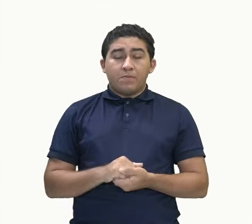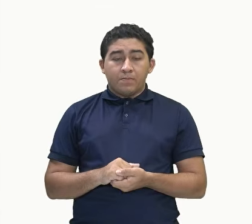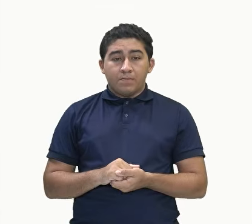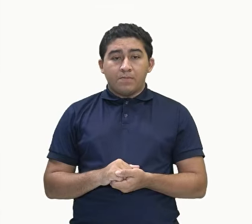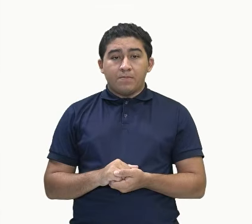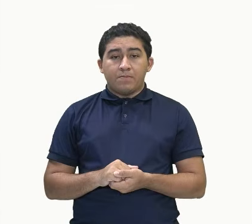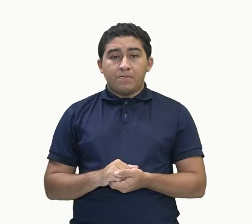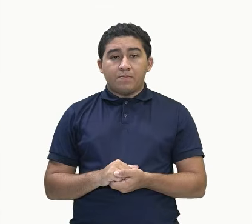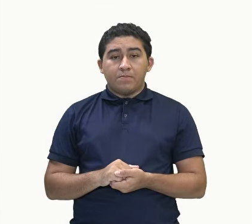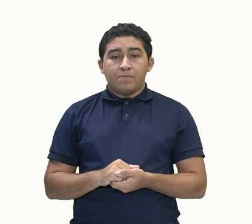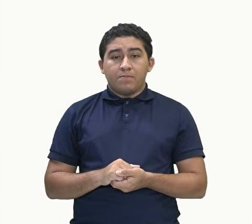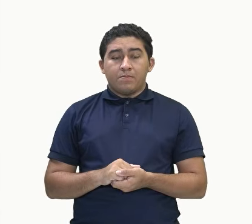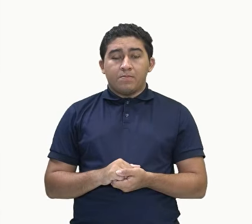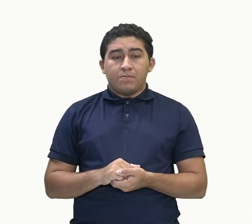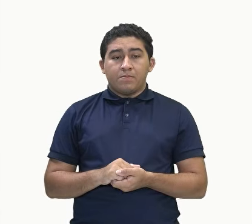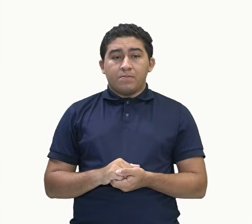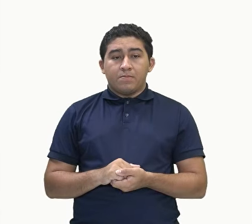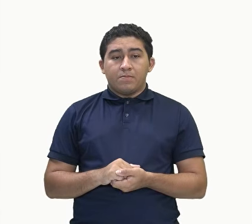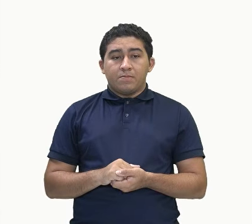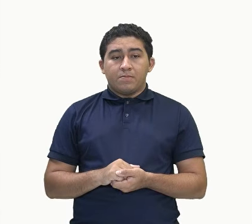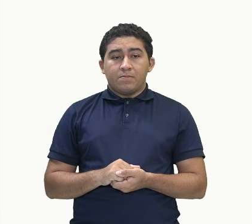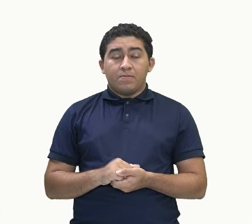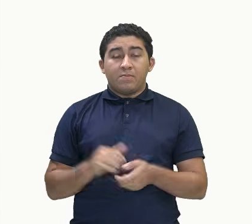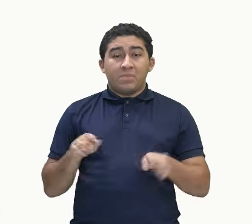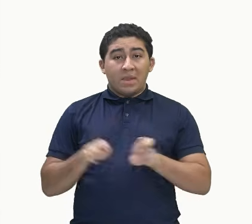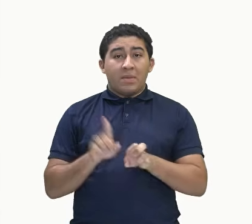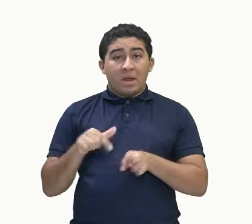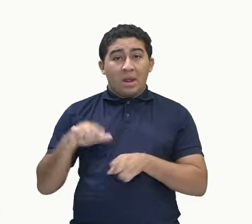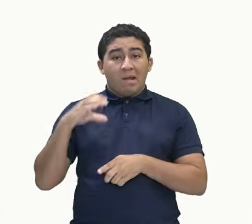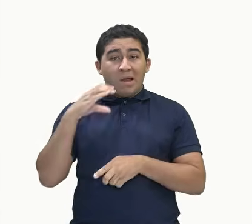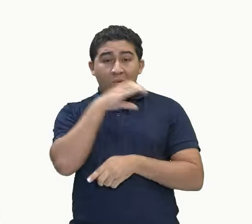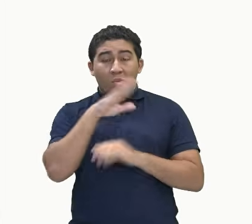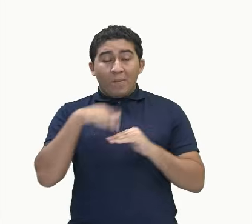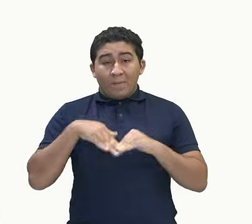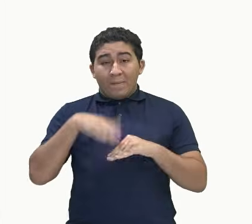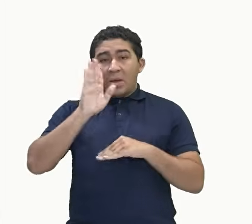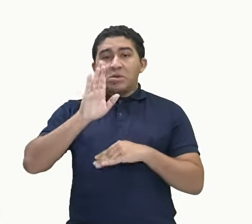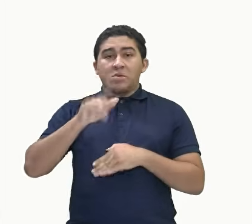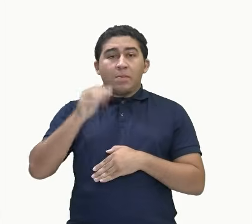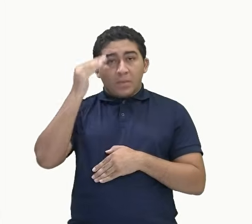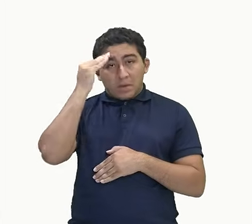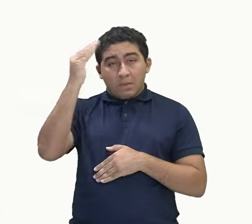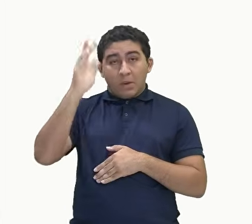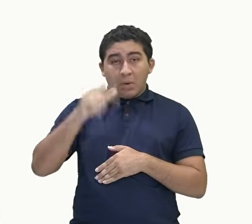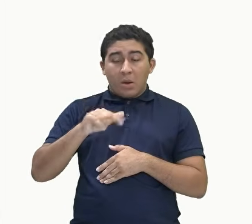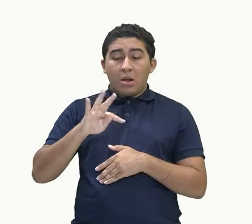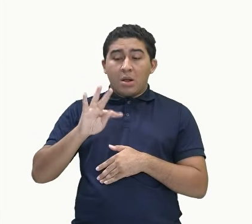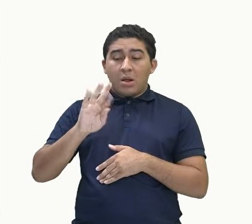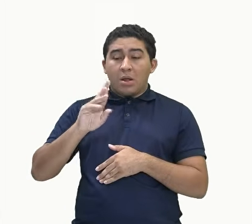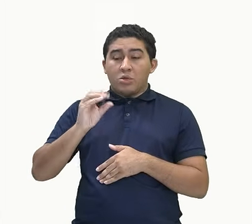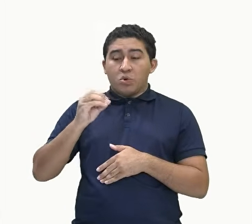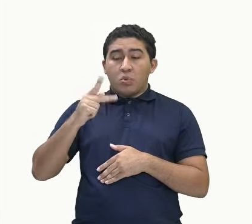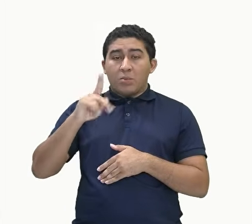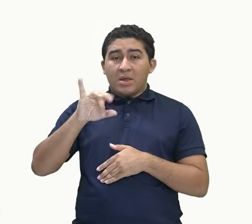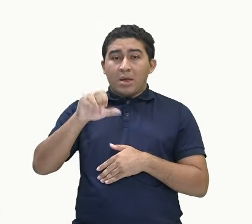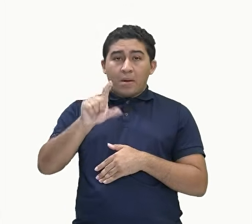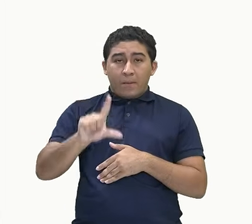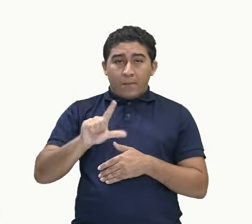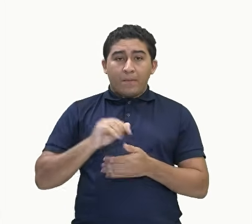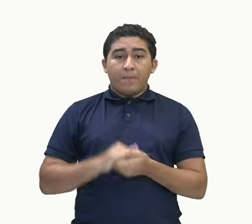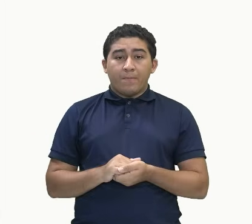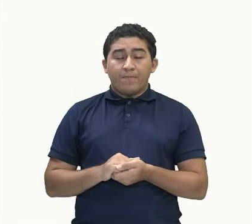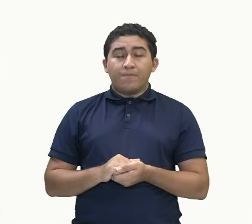nós iremos ver a área mais quente, que é a zona tropical, onde a maior parte do